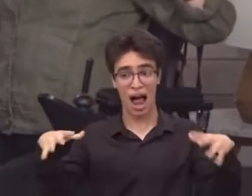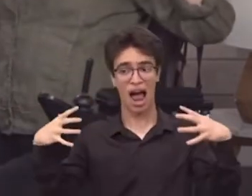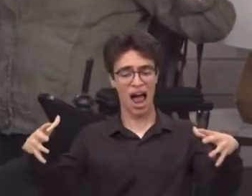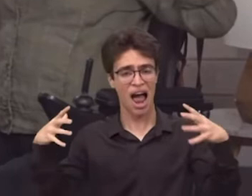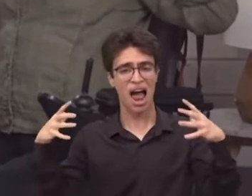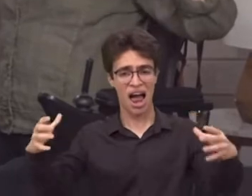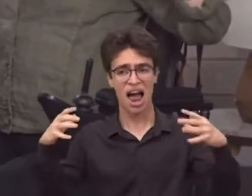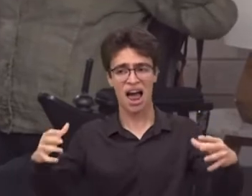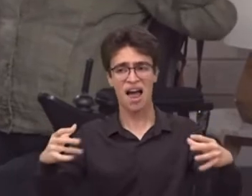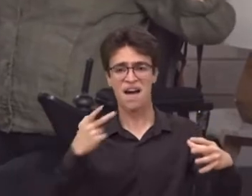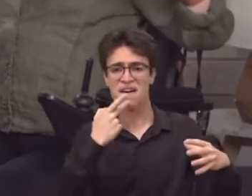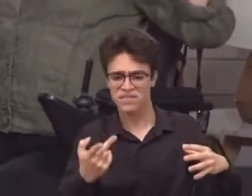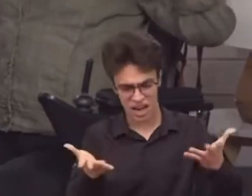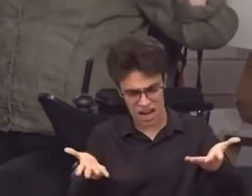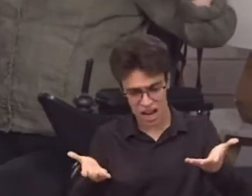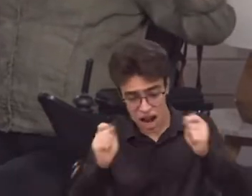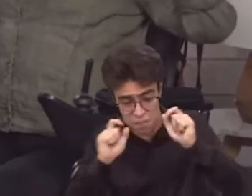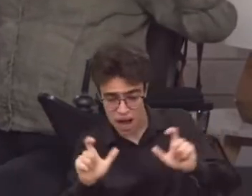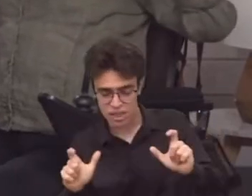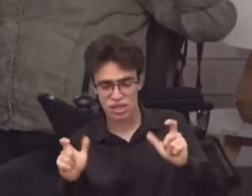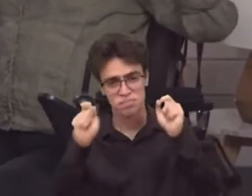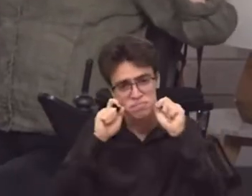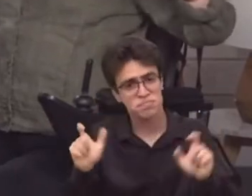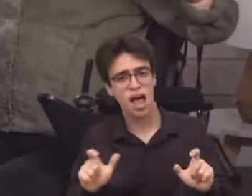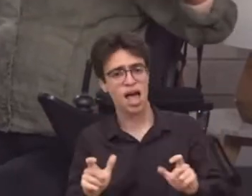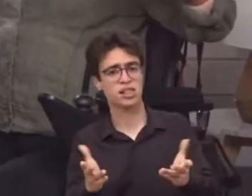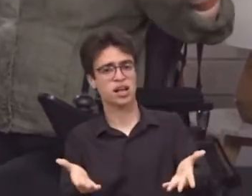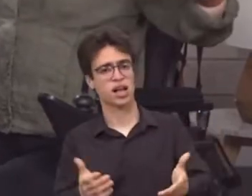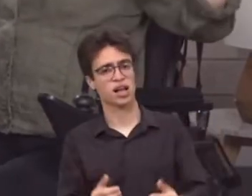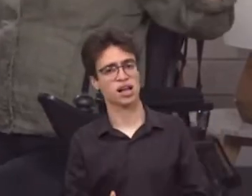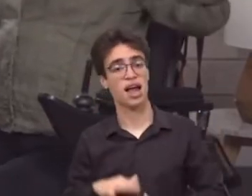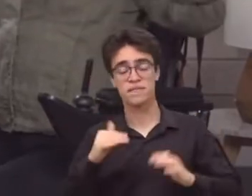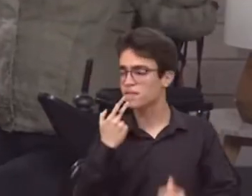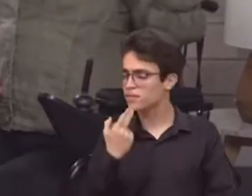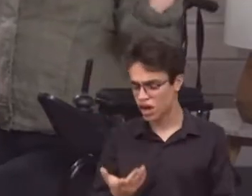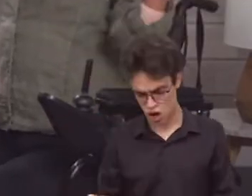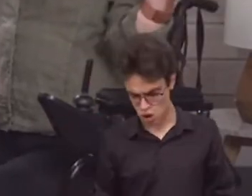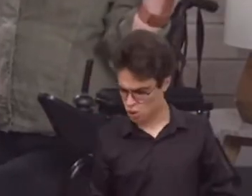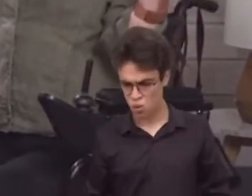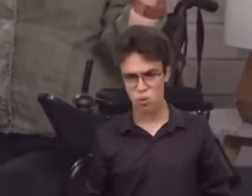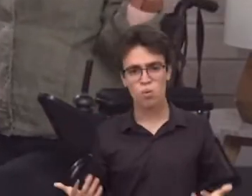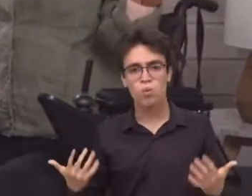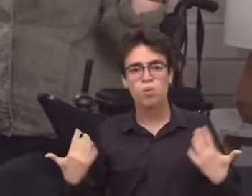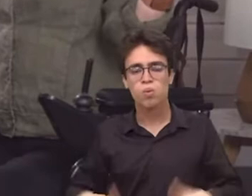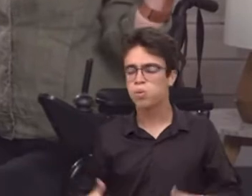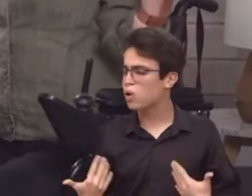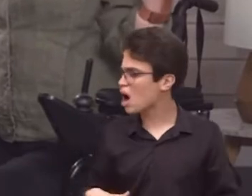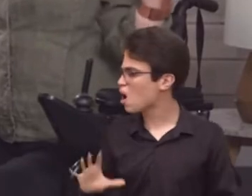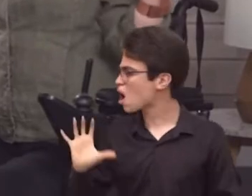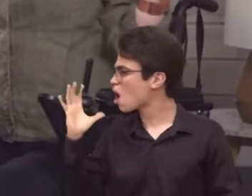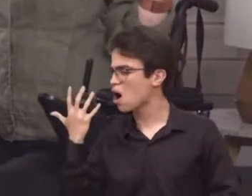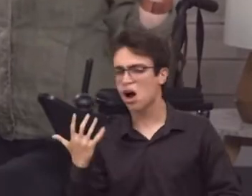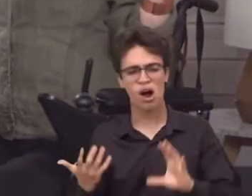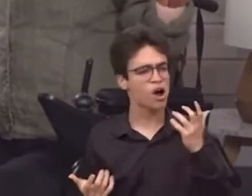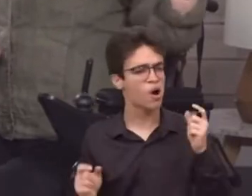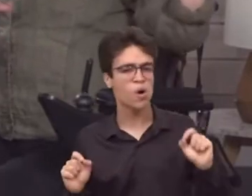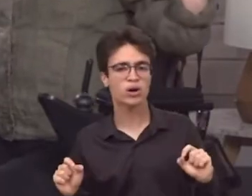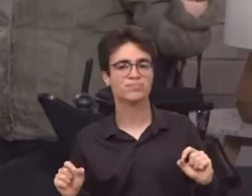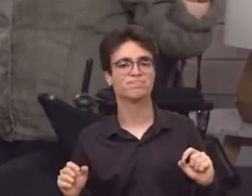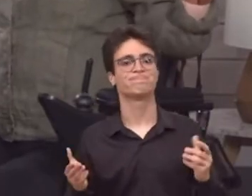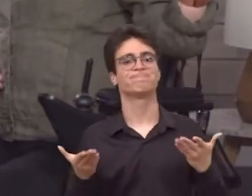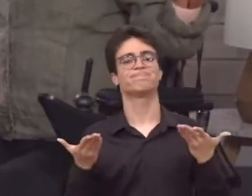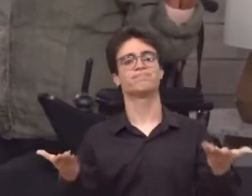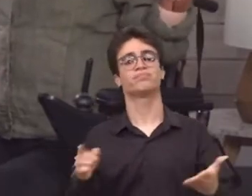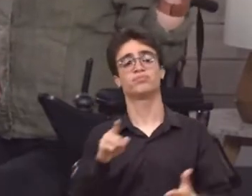e dizendo acorda acorda acorda como se dissesse UOL Qual é a realidade aqui e aí que